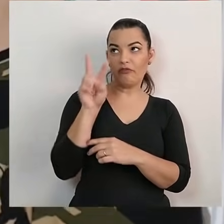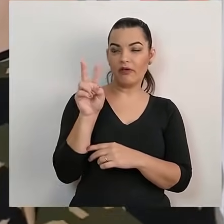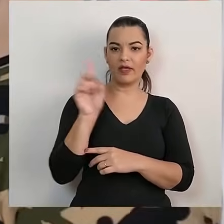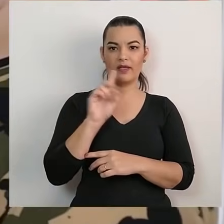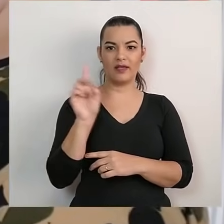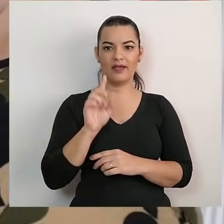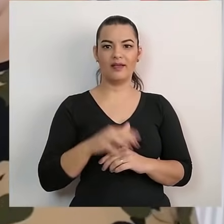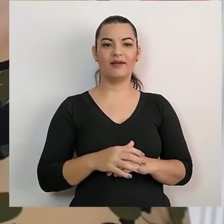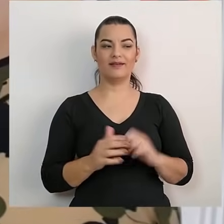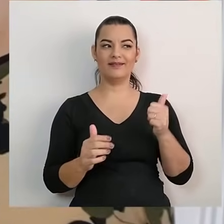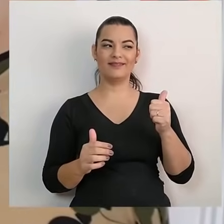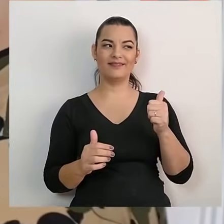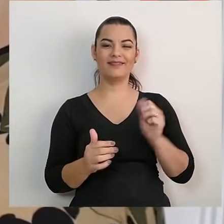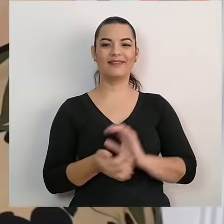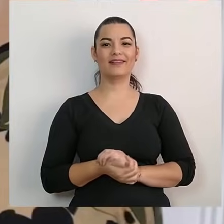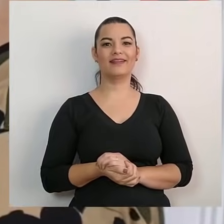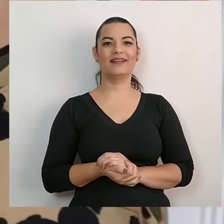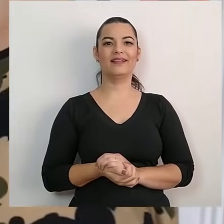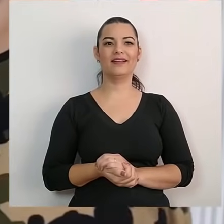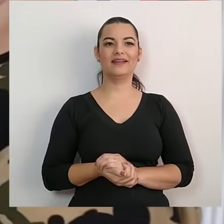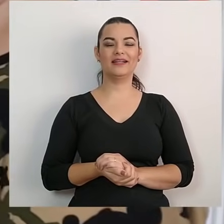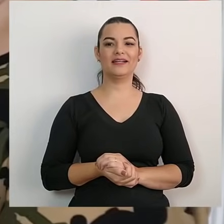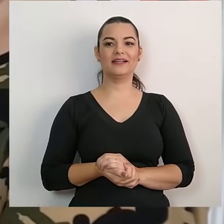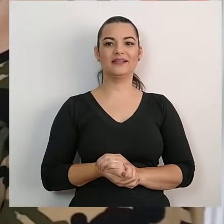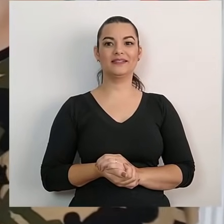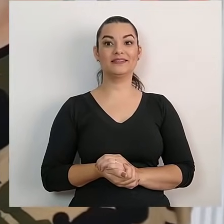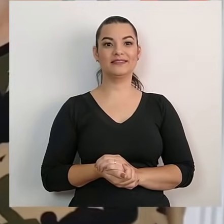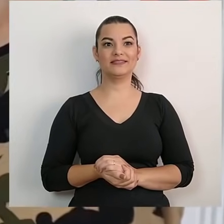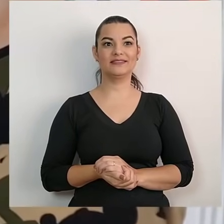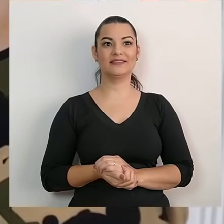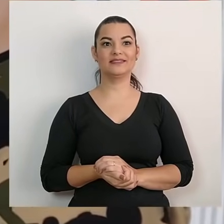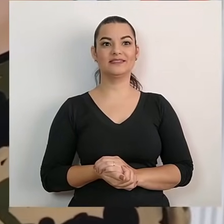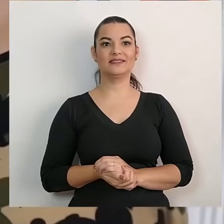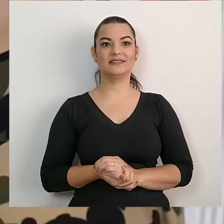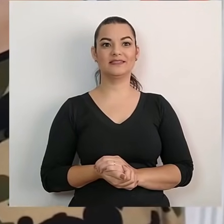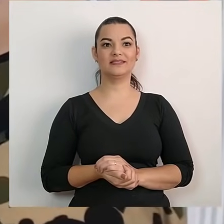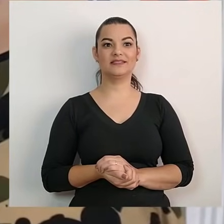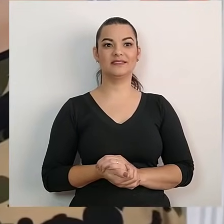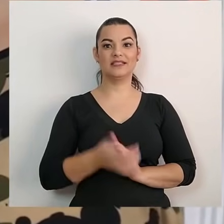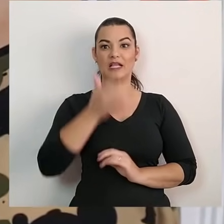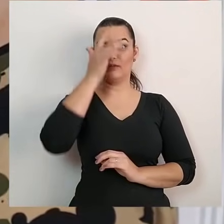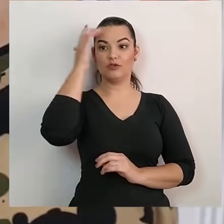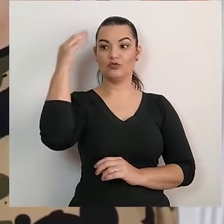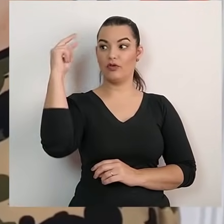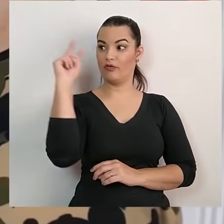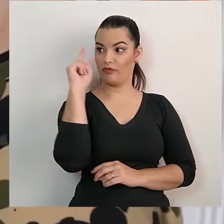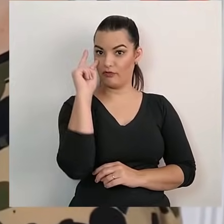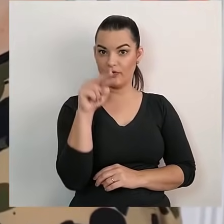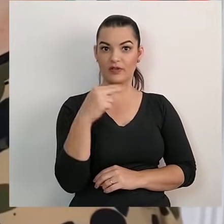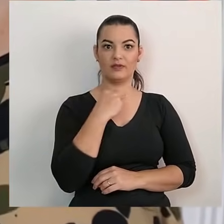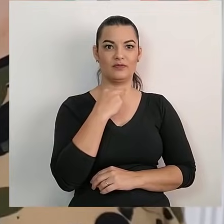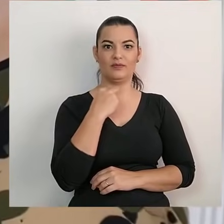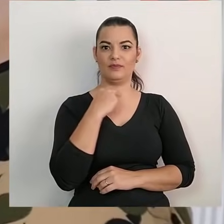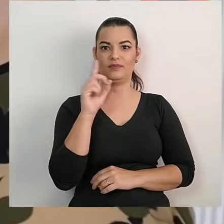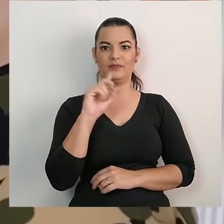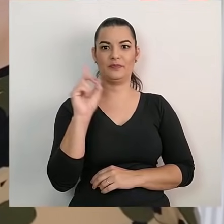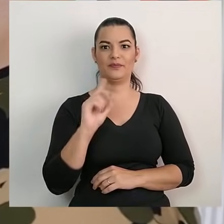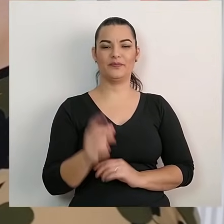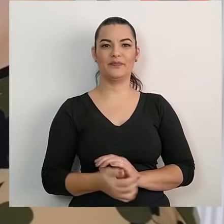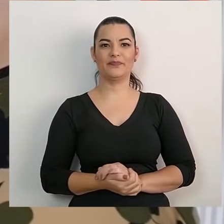lá. Esse. Esse aqui? Então, a pessoa não pode ver.